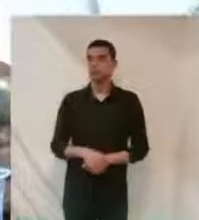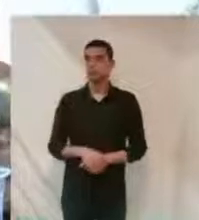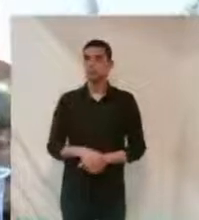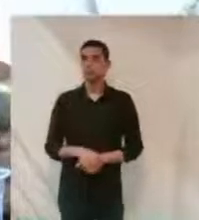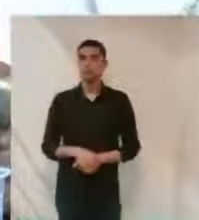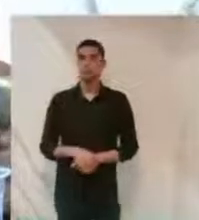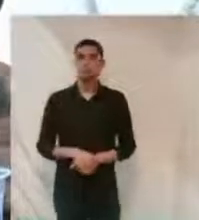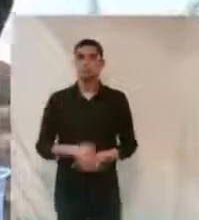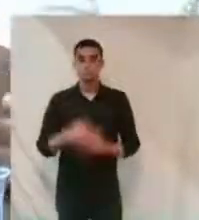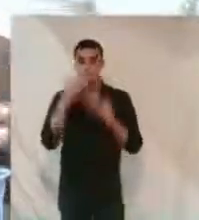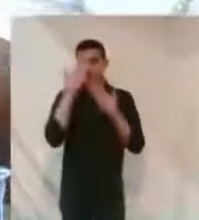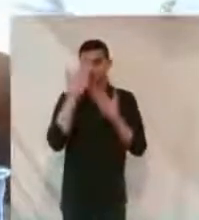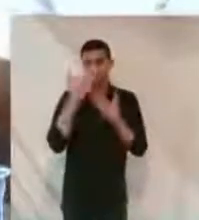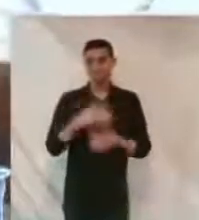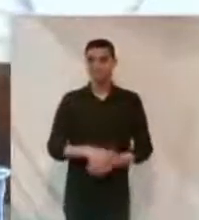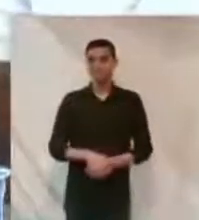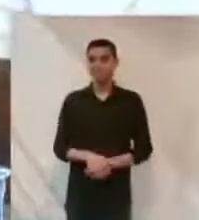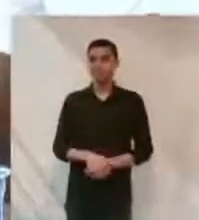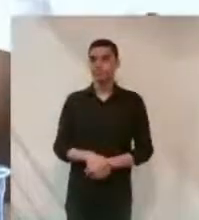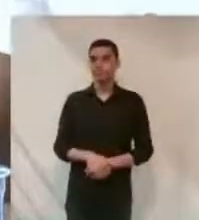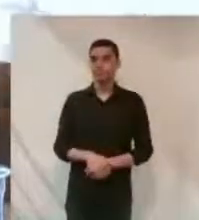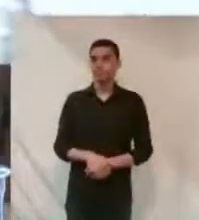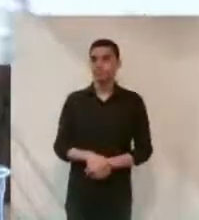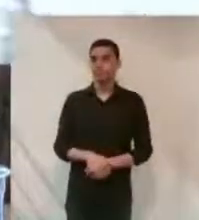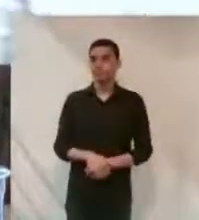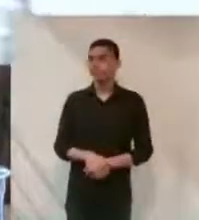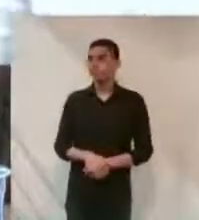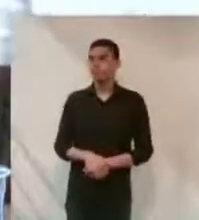colegas? Obrigada.